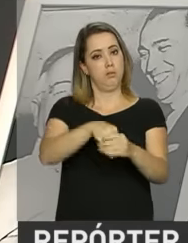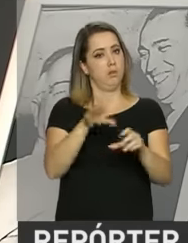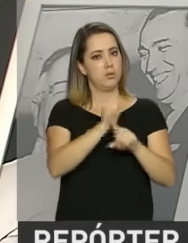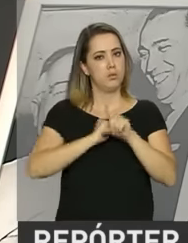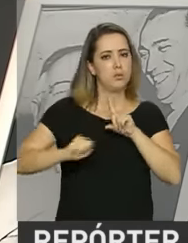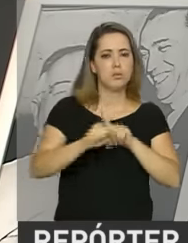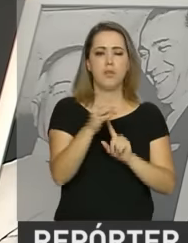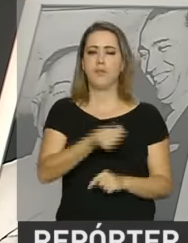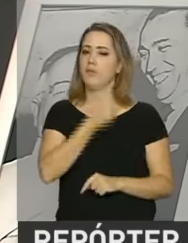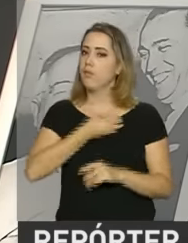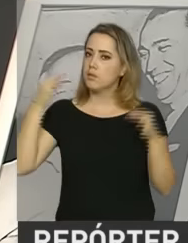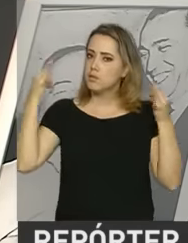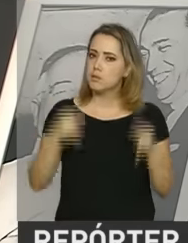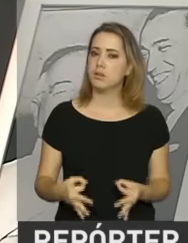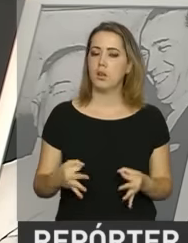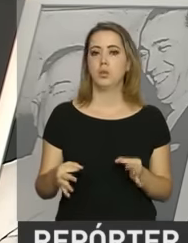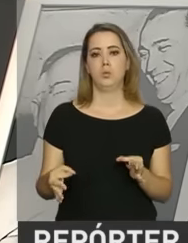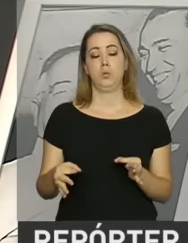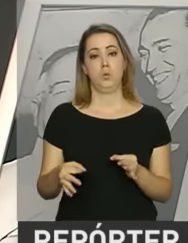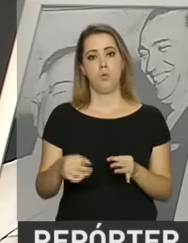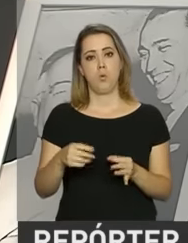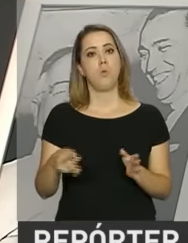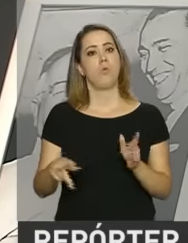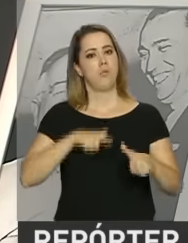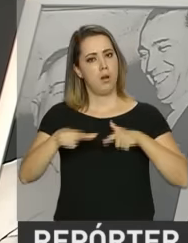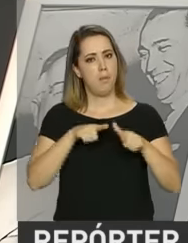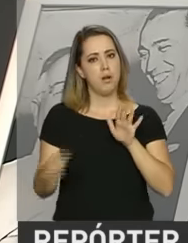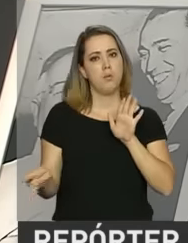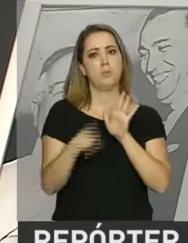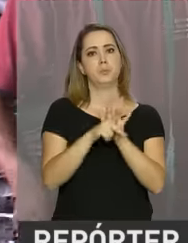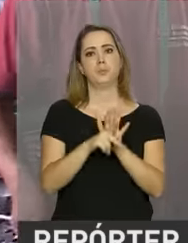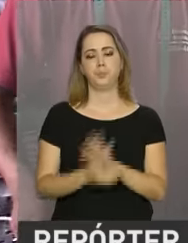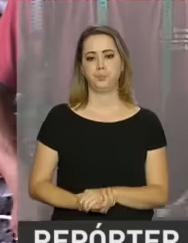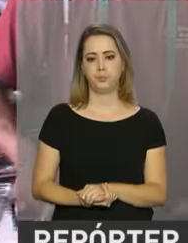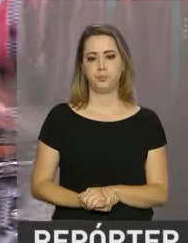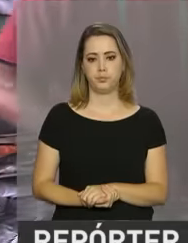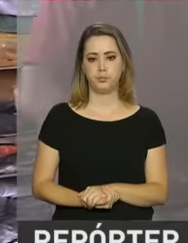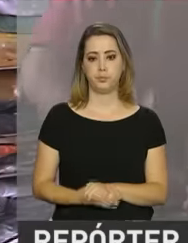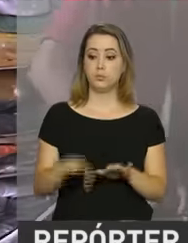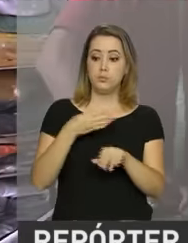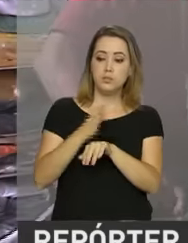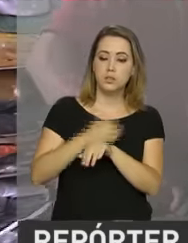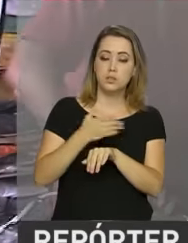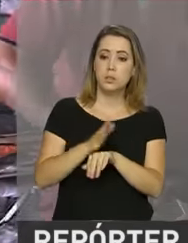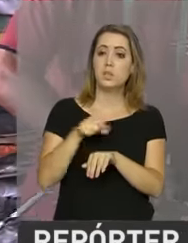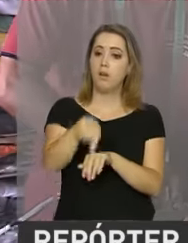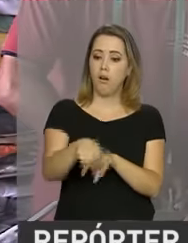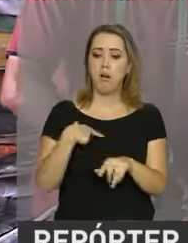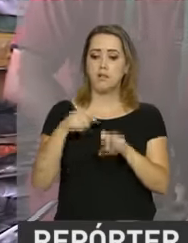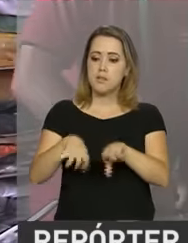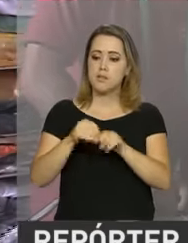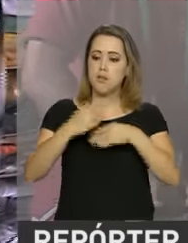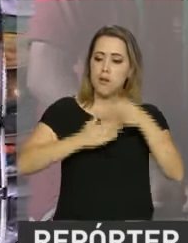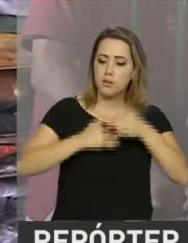viverem de uma forma digna trabalhando para sustentarem as suas famílias profissionalizar as pessoas dentro do sistema penitenciário